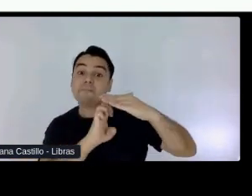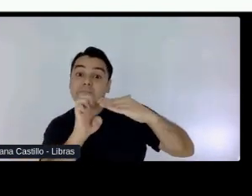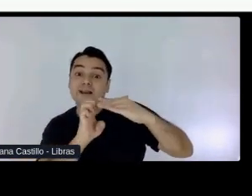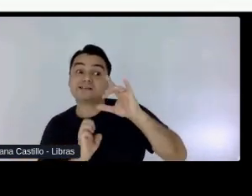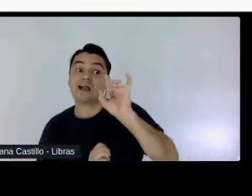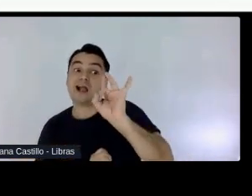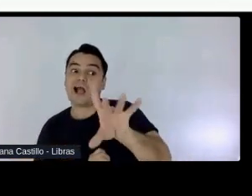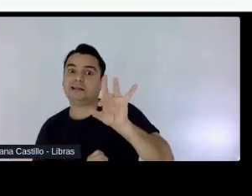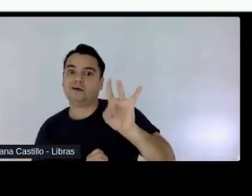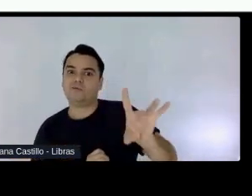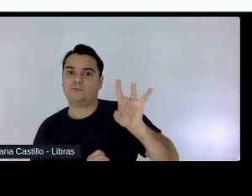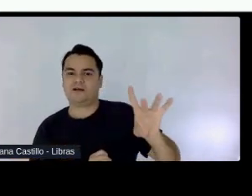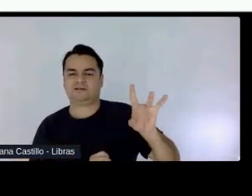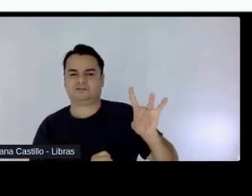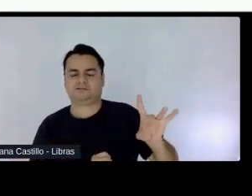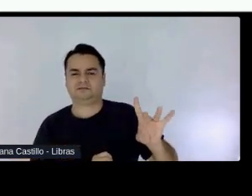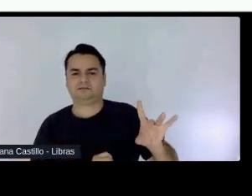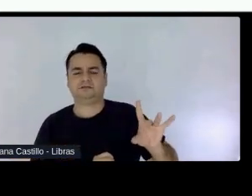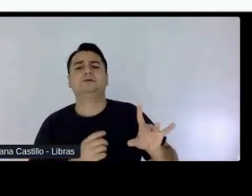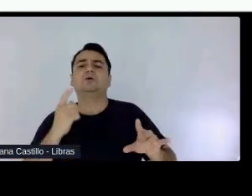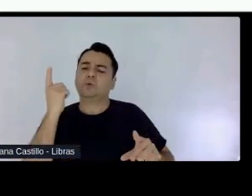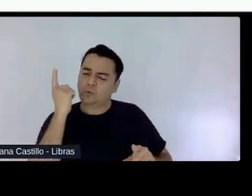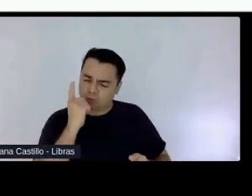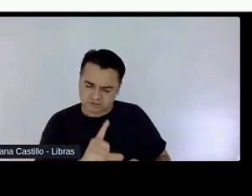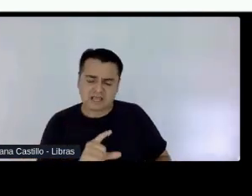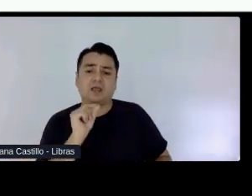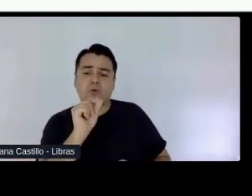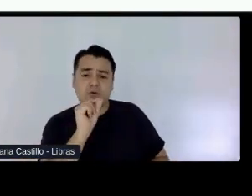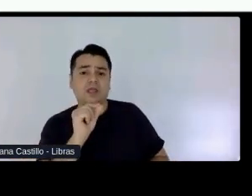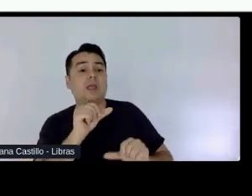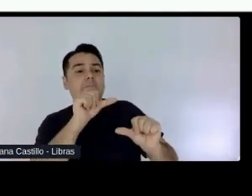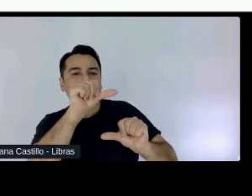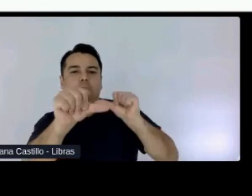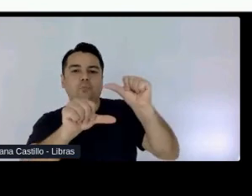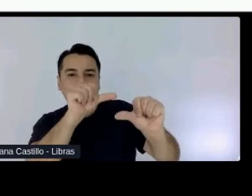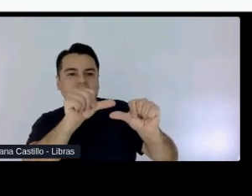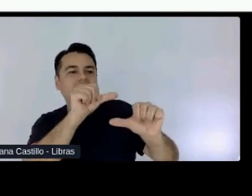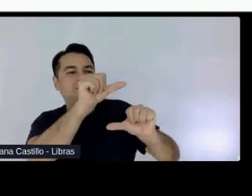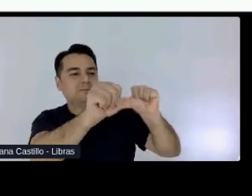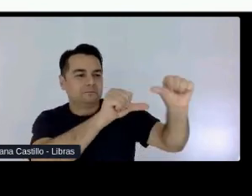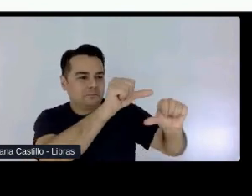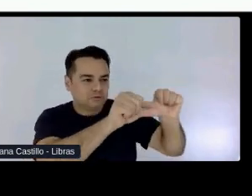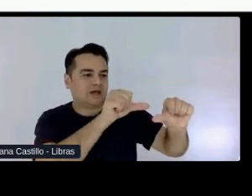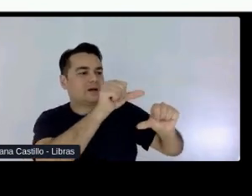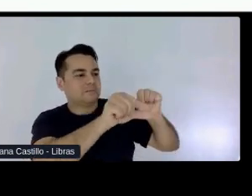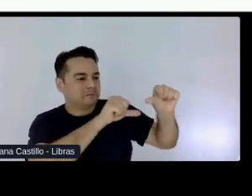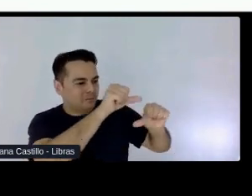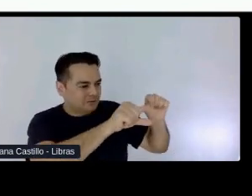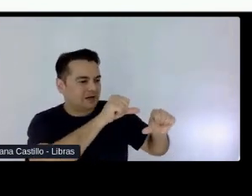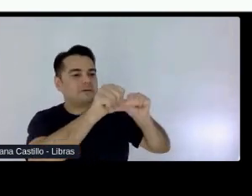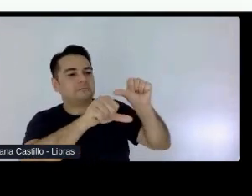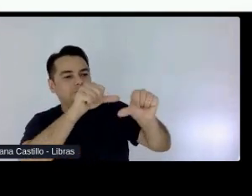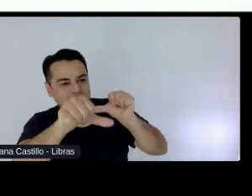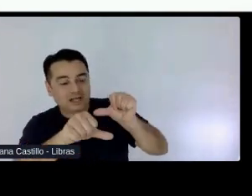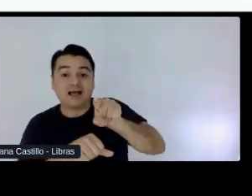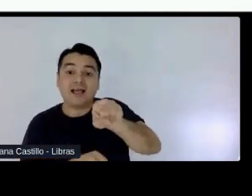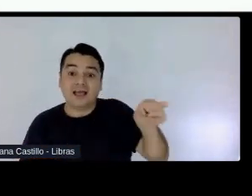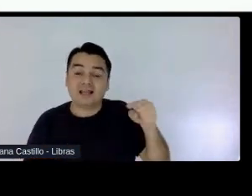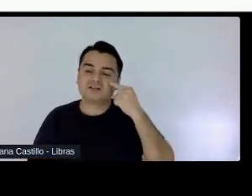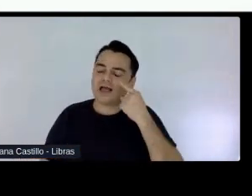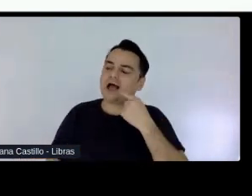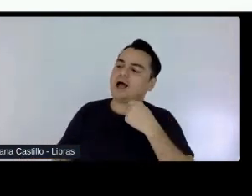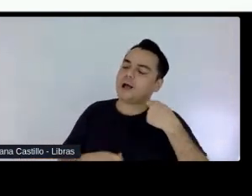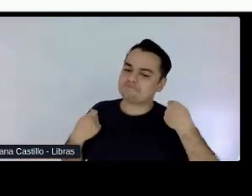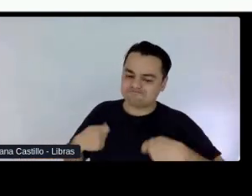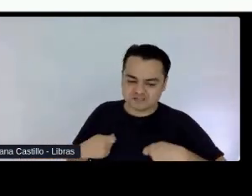que a gente vai conseguir tocar tanto as empresas, onde elas vão ver, de fato, enxergar a necessidade disso e a